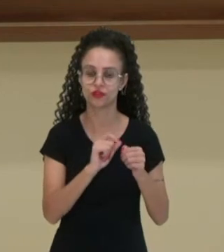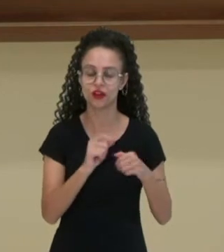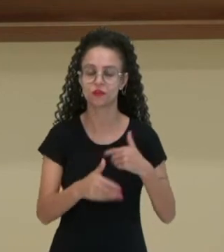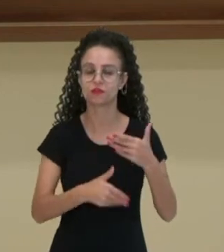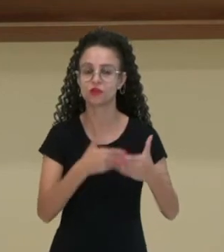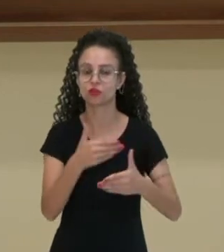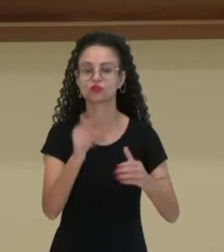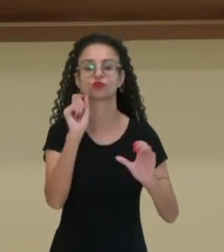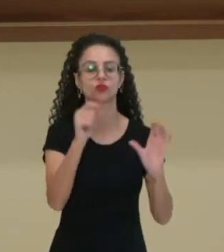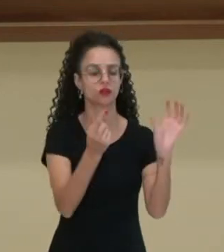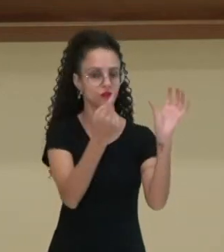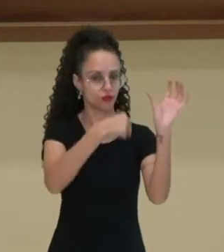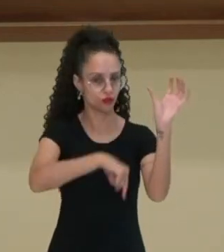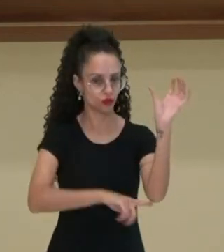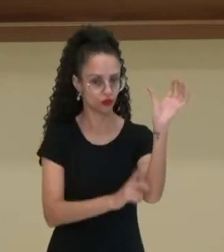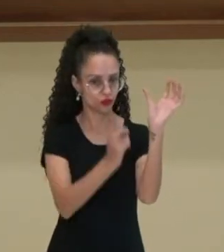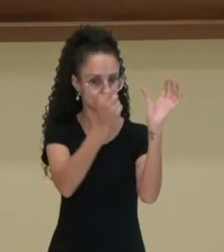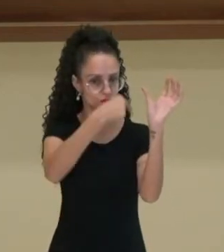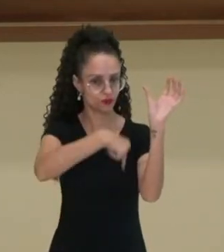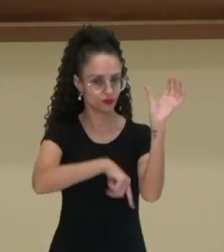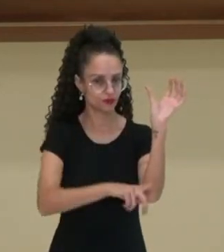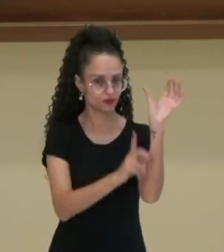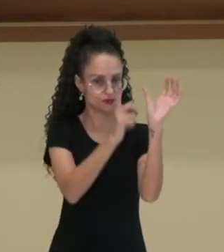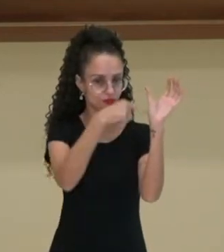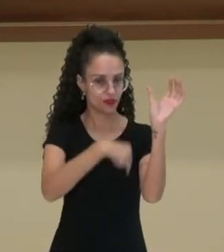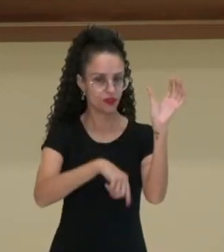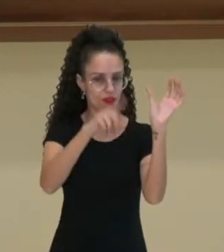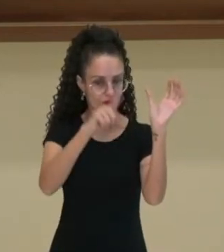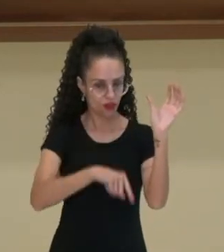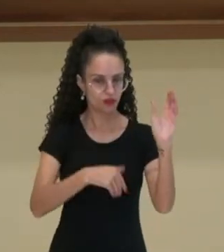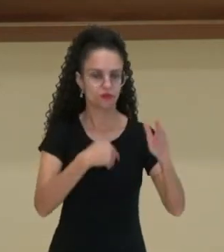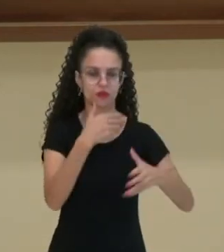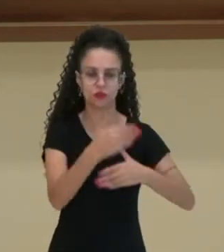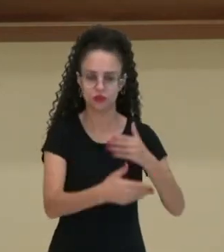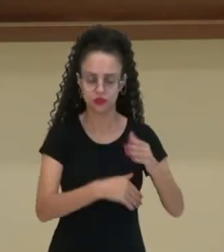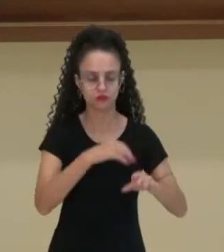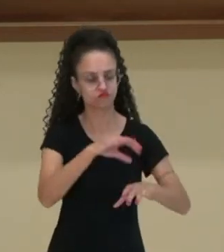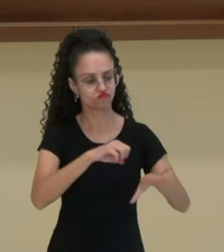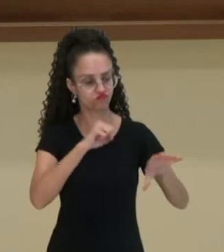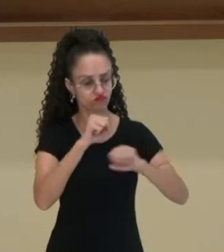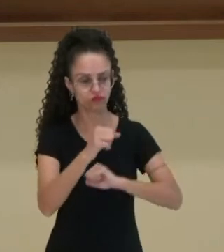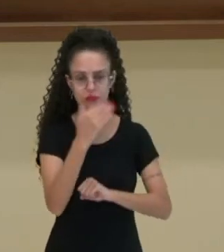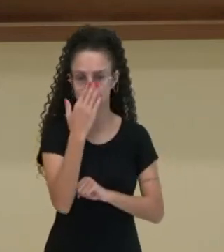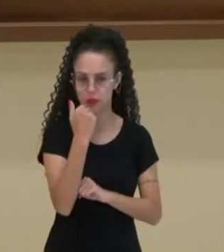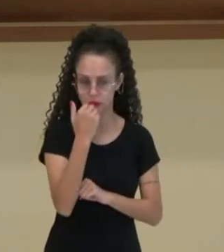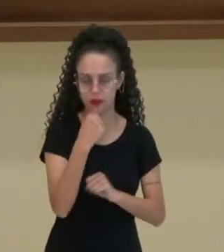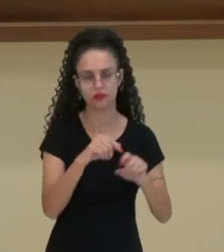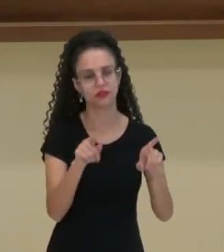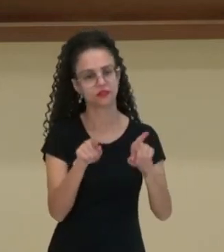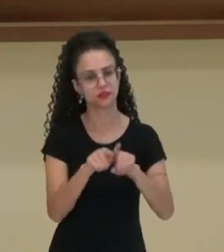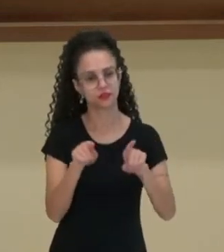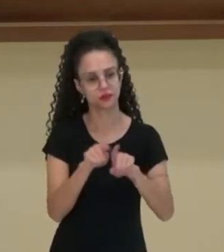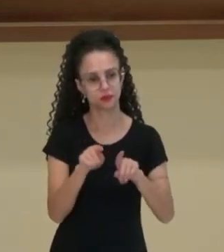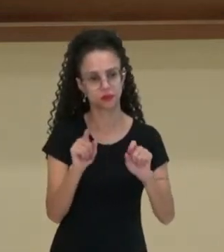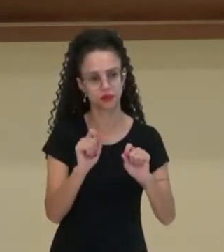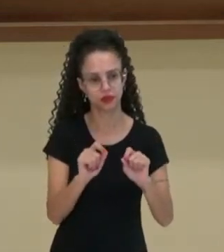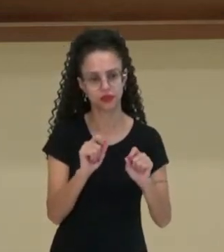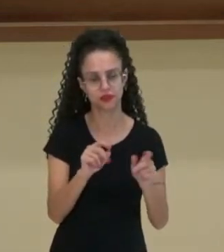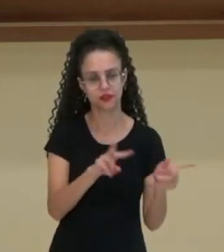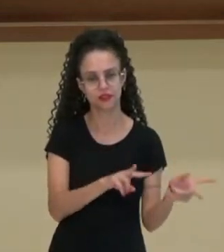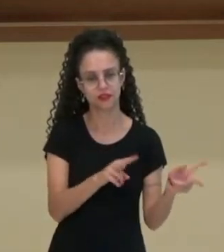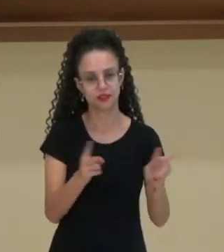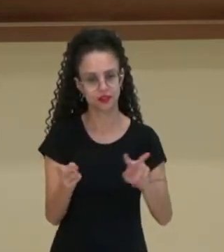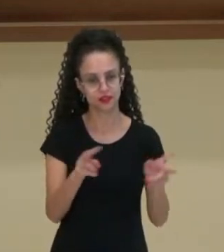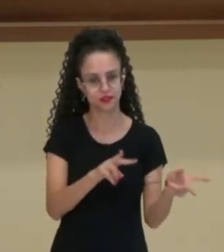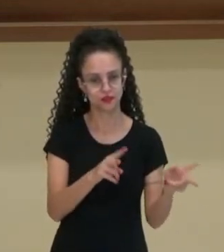da fotossíntese, que é o processo que ela se utiliza para se alimentar e para também